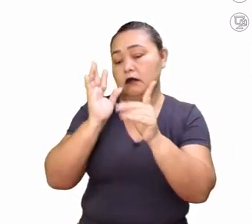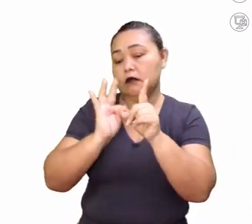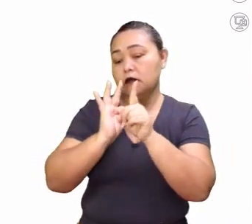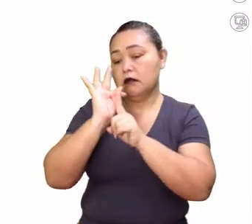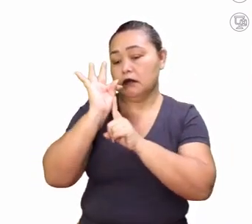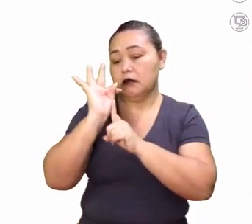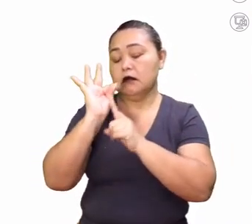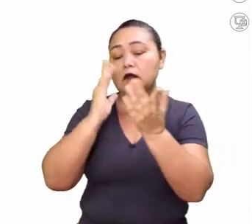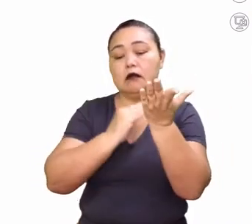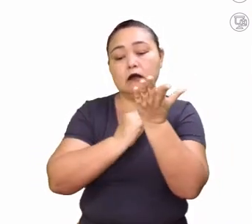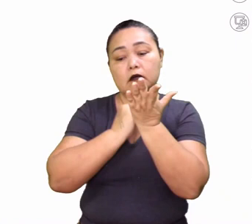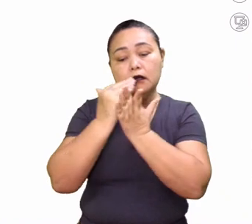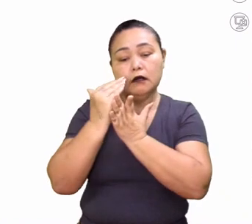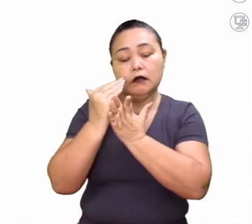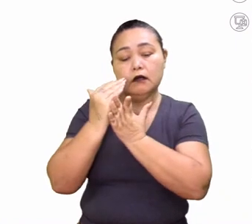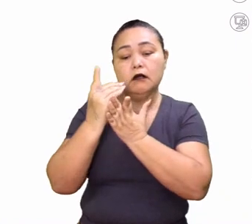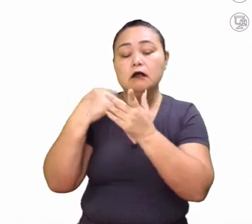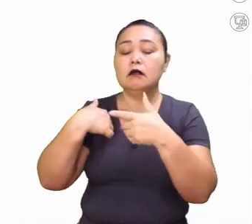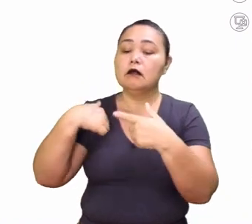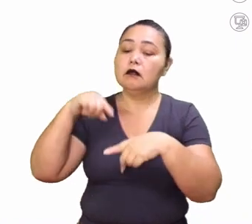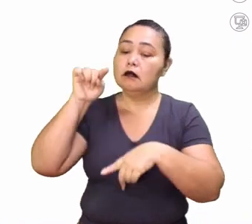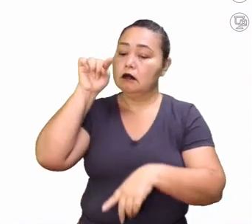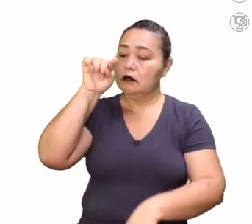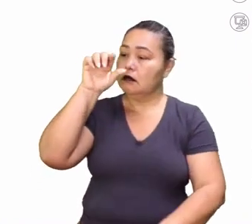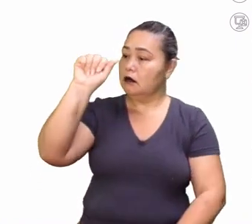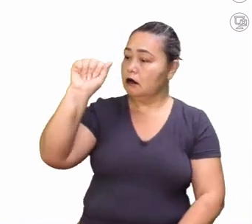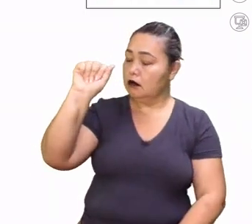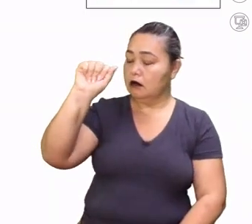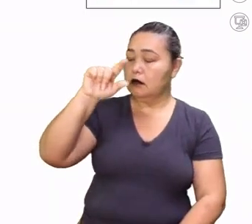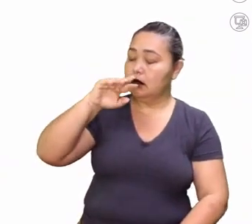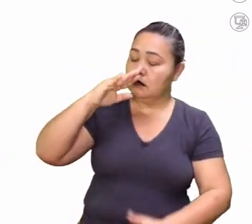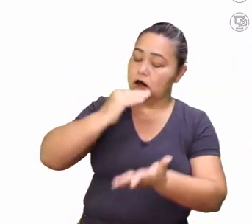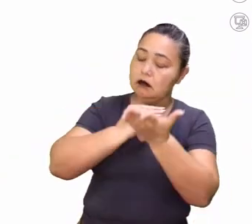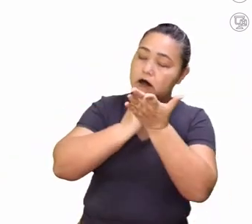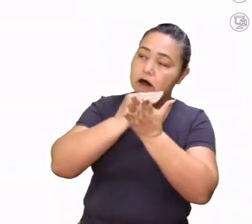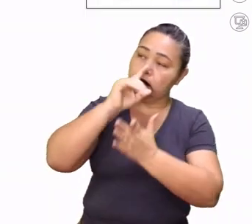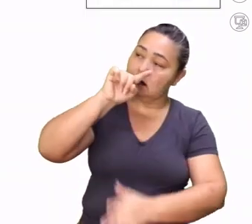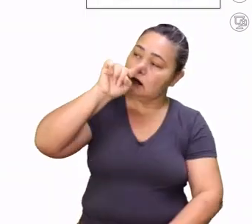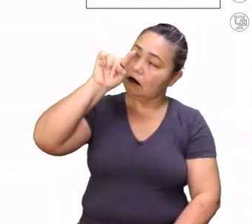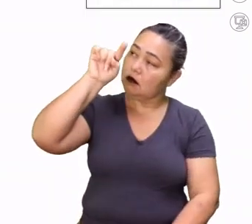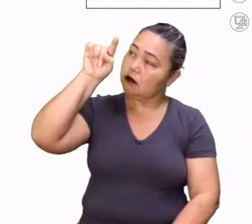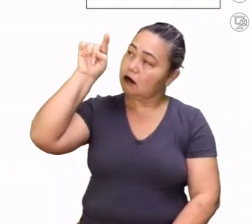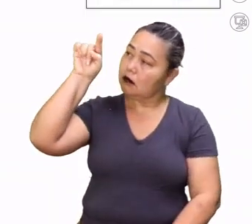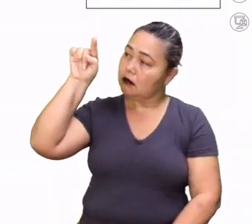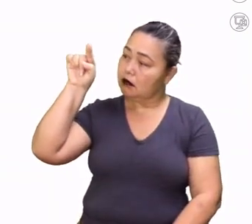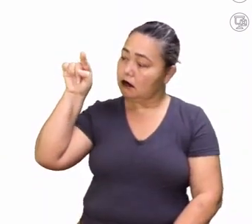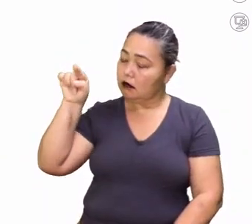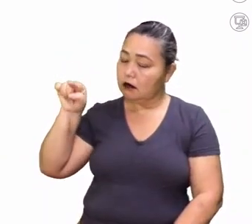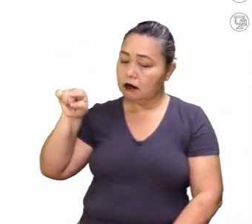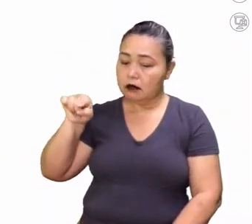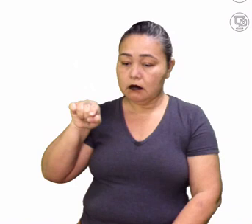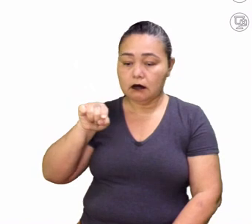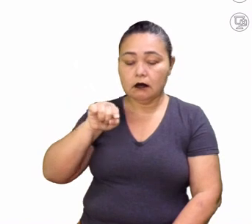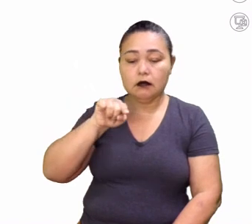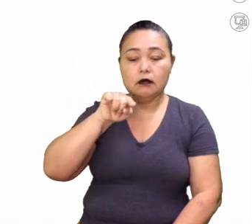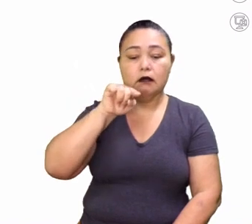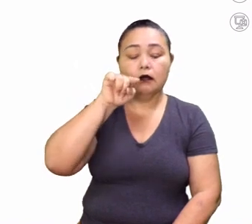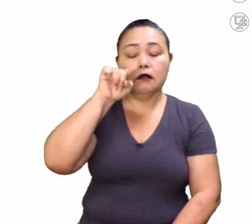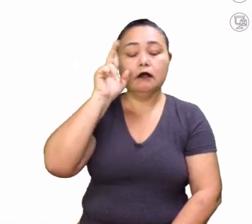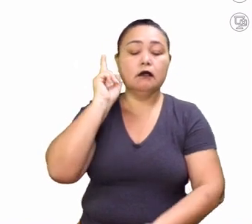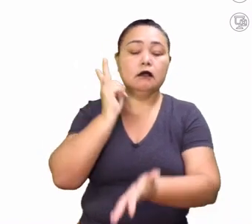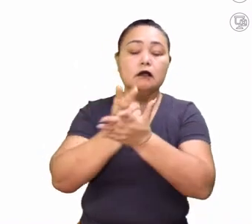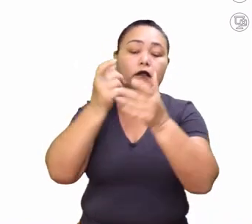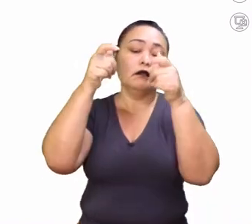inicial Então nesse ponto a nós temos o início de um ciclo E aí o que que acontece volta tudo pro